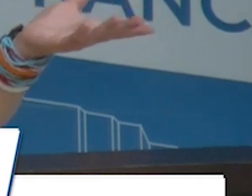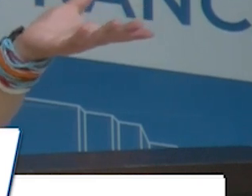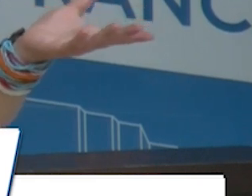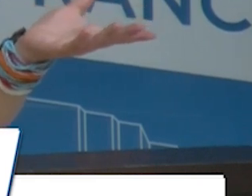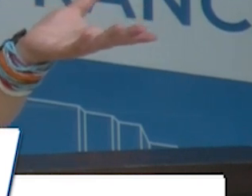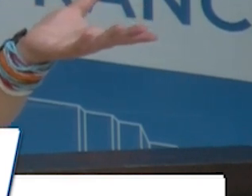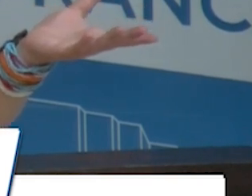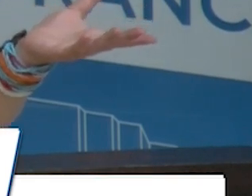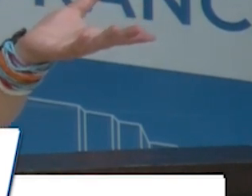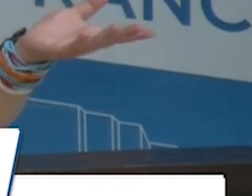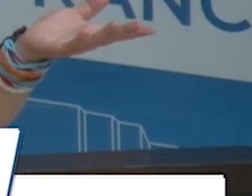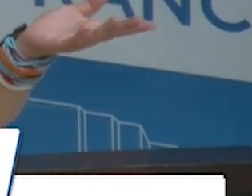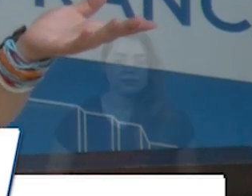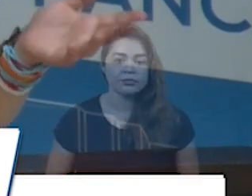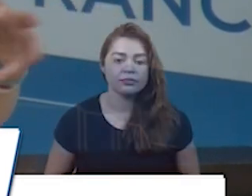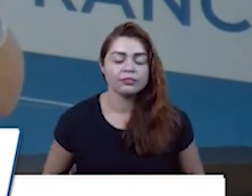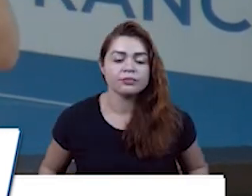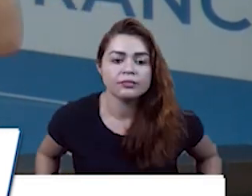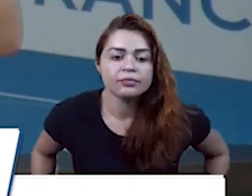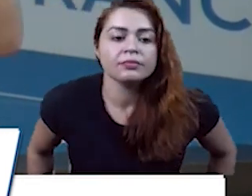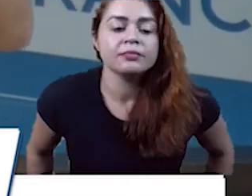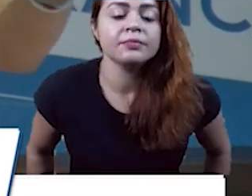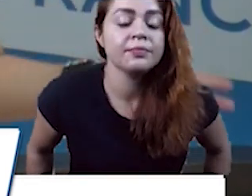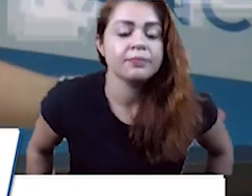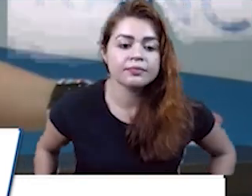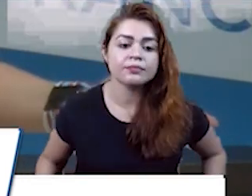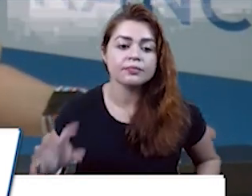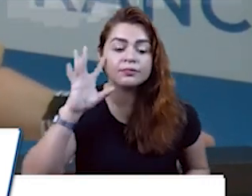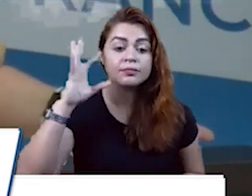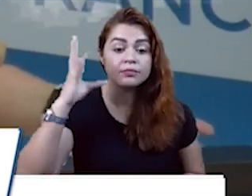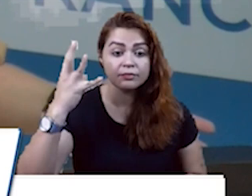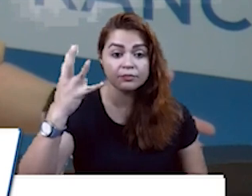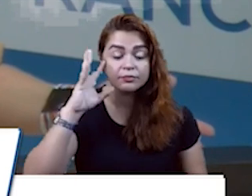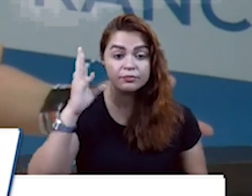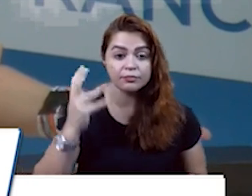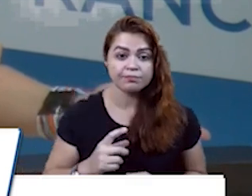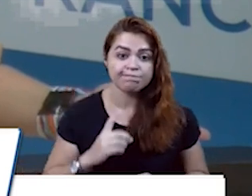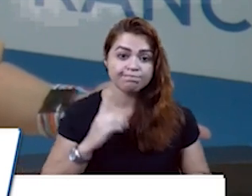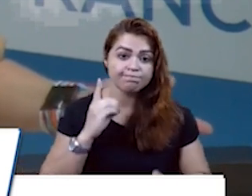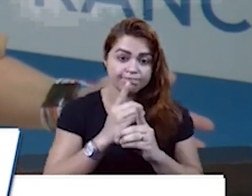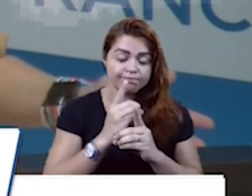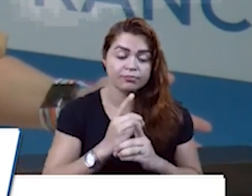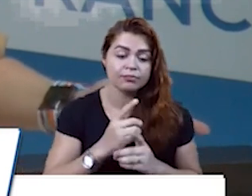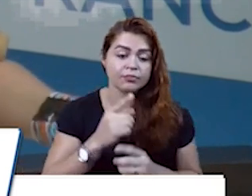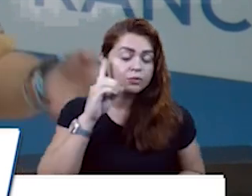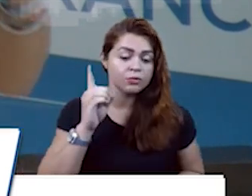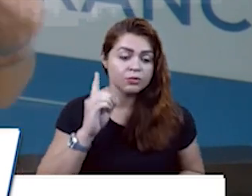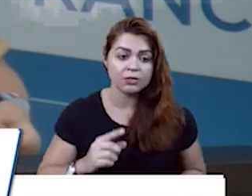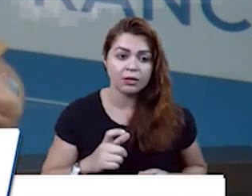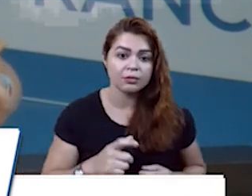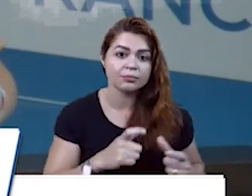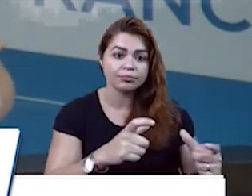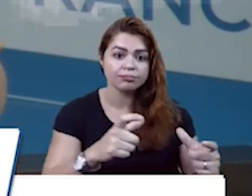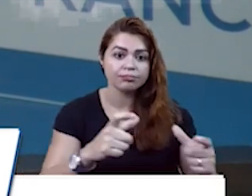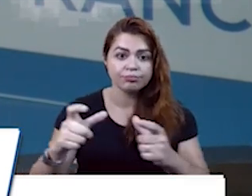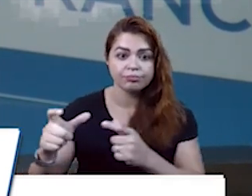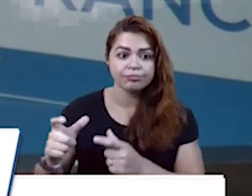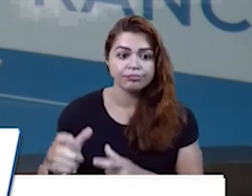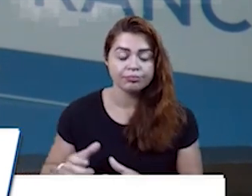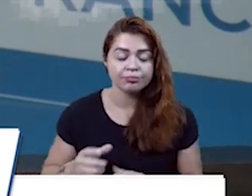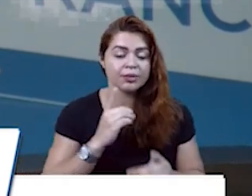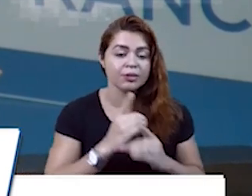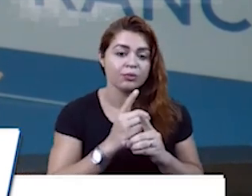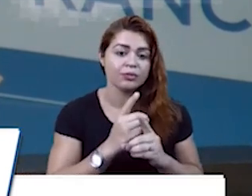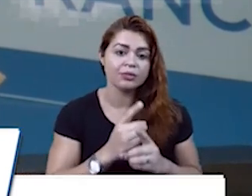está encontrando. Não sei o que mais nós vamos encontrar dos outros departamentos, mas, mais uma vez, eu uso